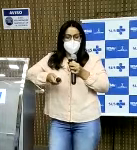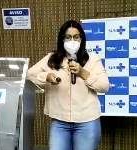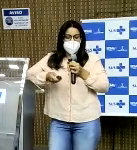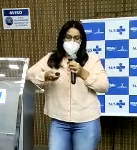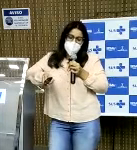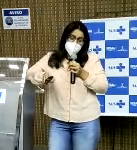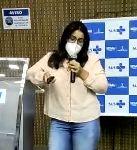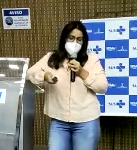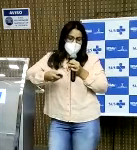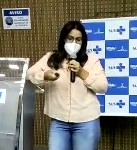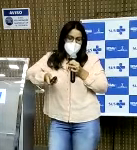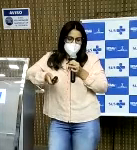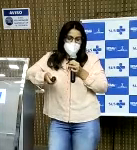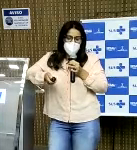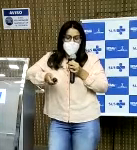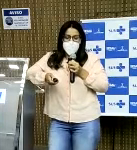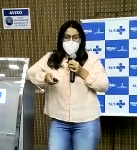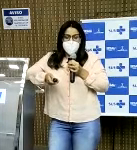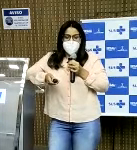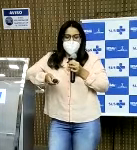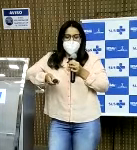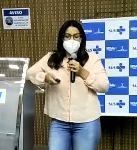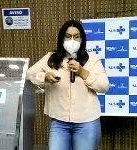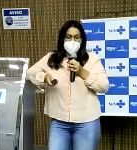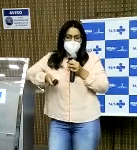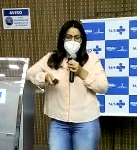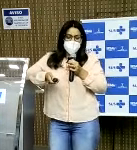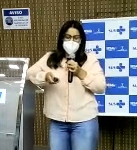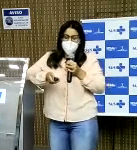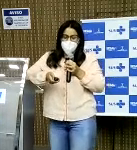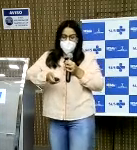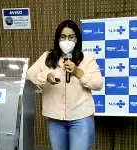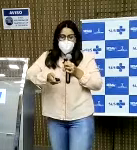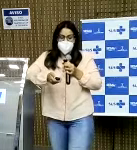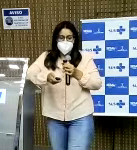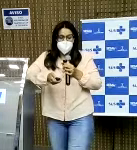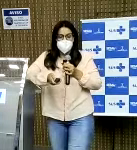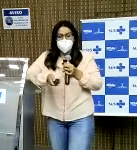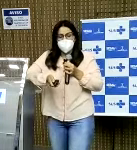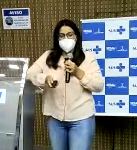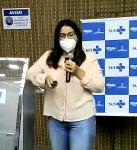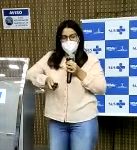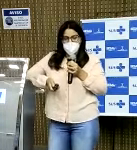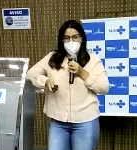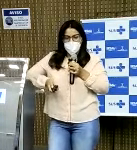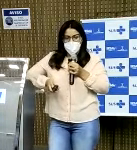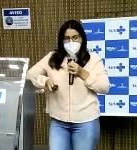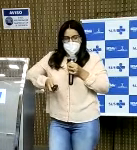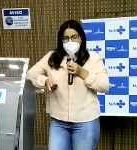em 2020, nem 2020, nem 2021, esse andamento do curso do programa de tabagismo.